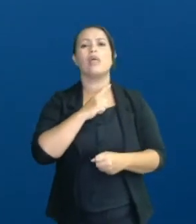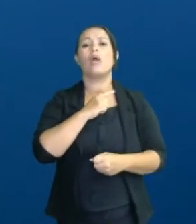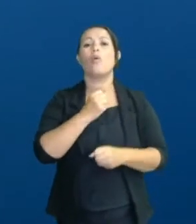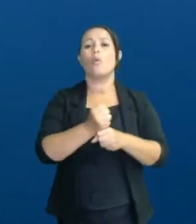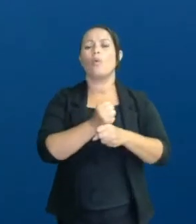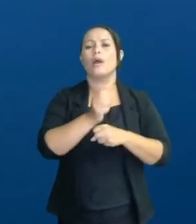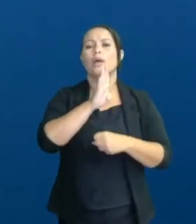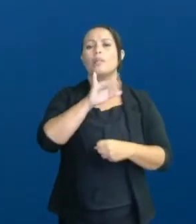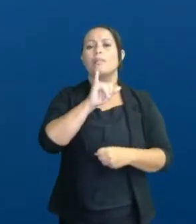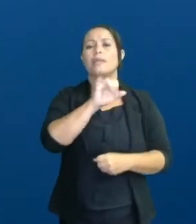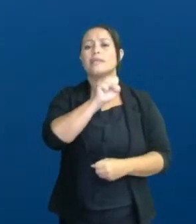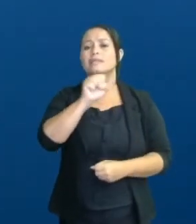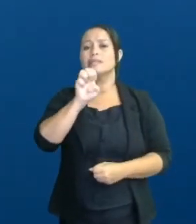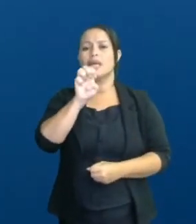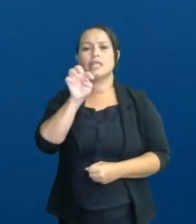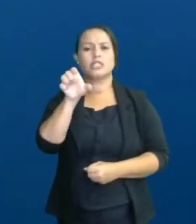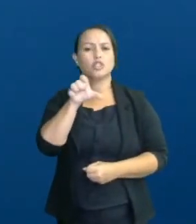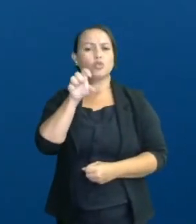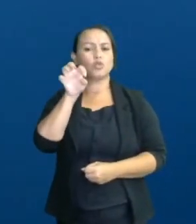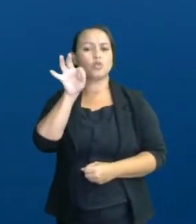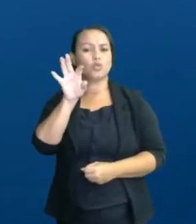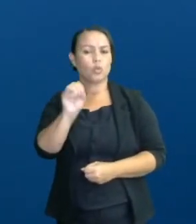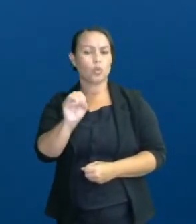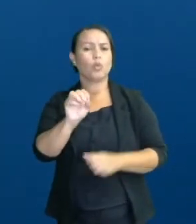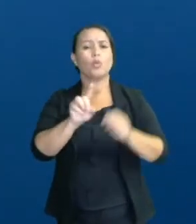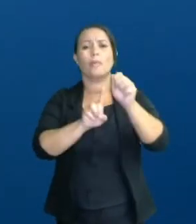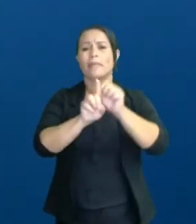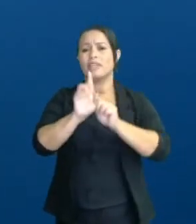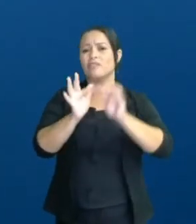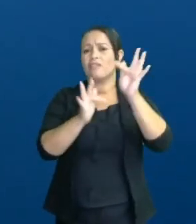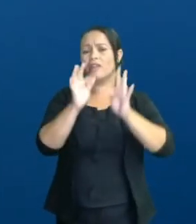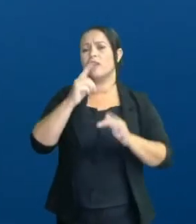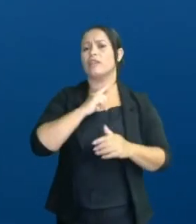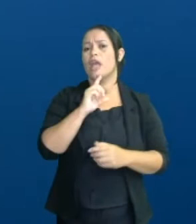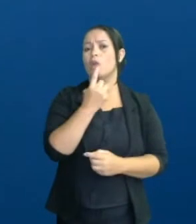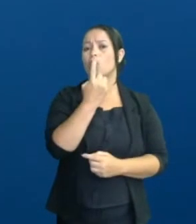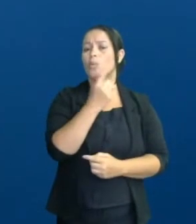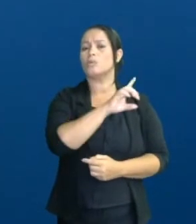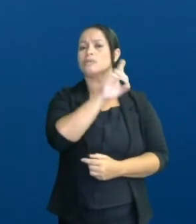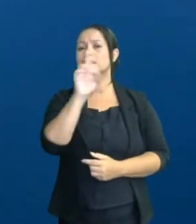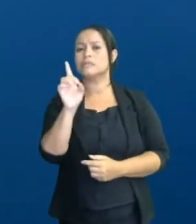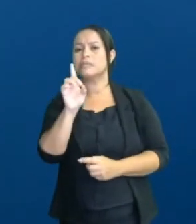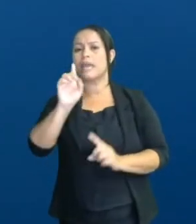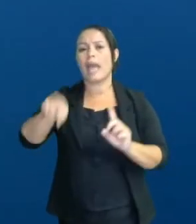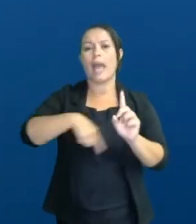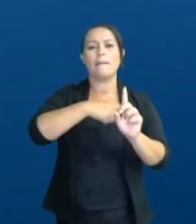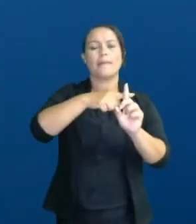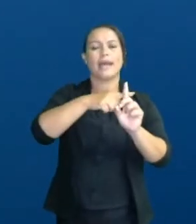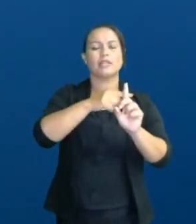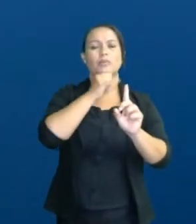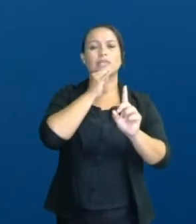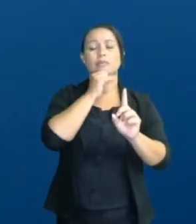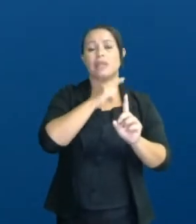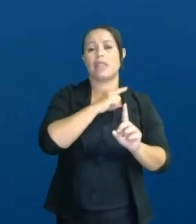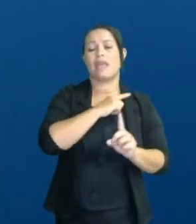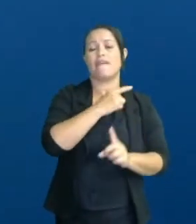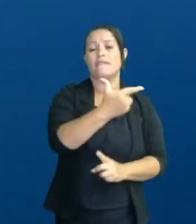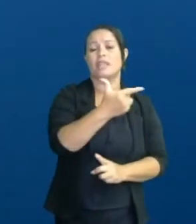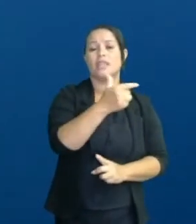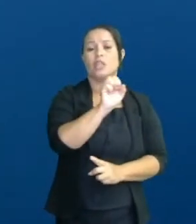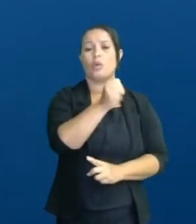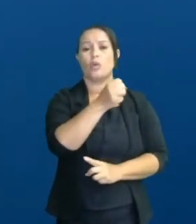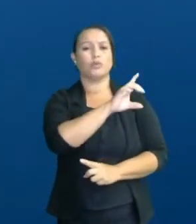do mês de fevereiro é colocado um dia a mais. Então, ao invés de ter